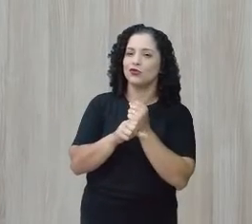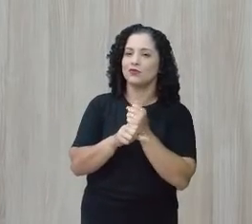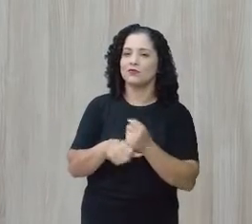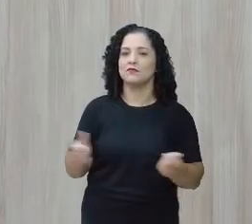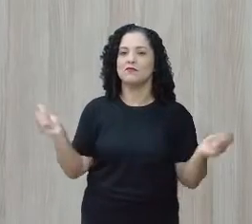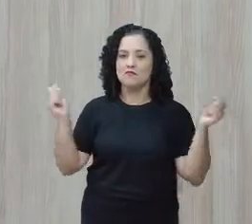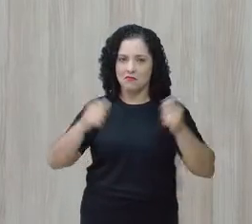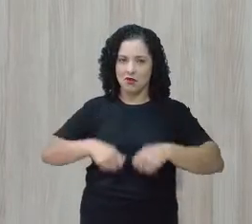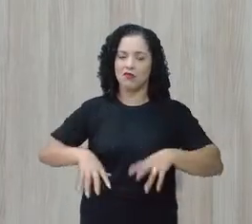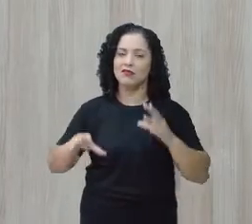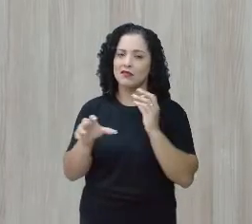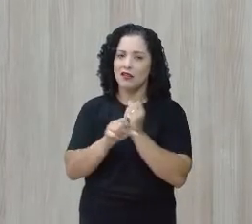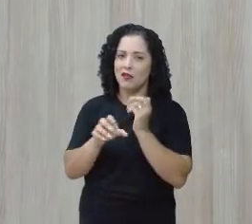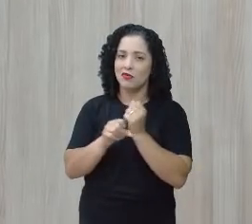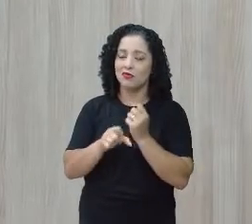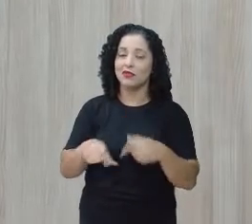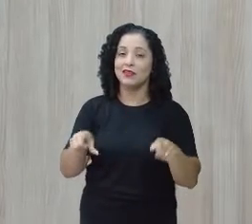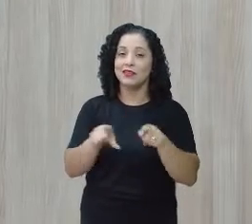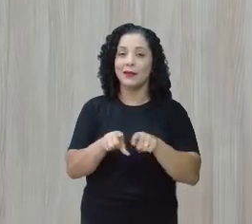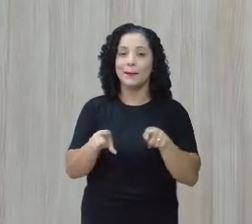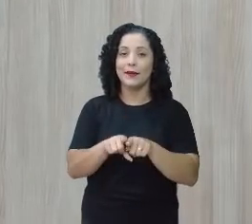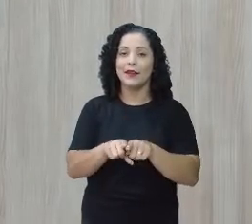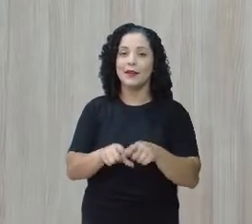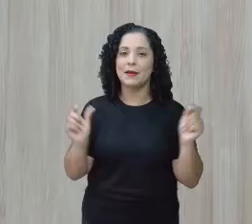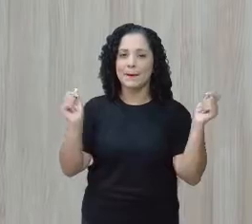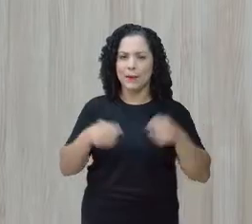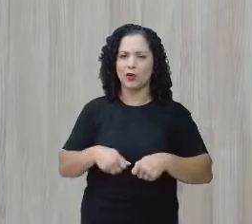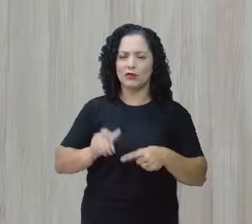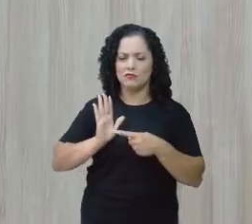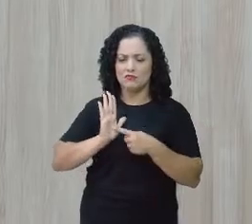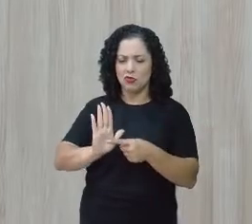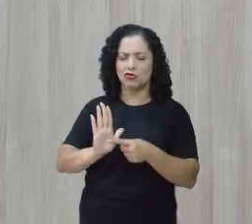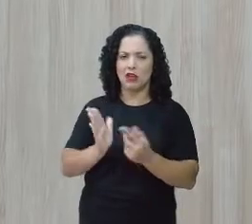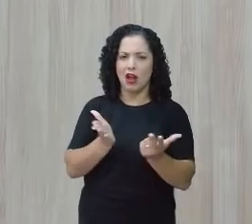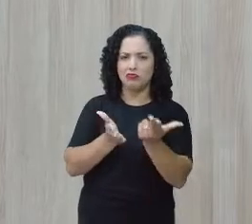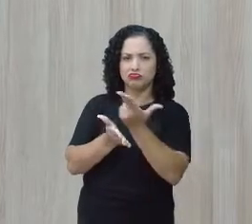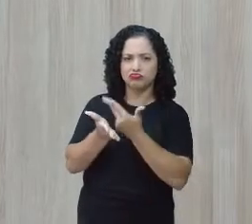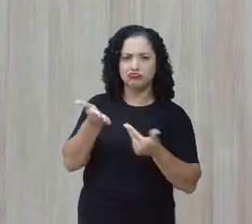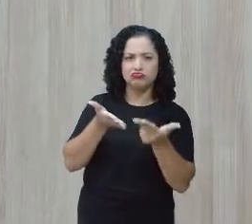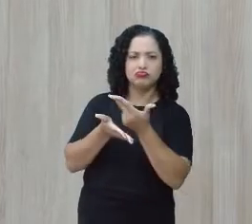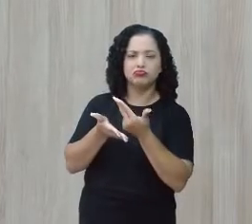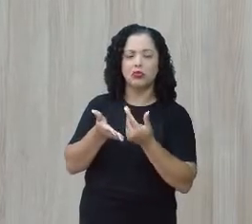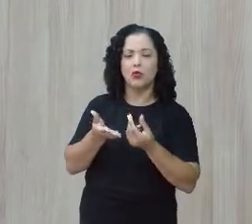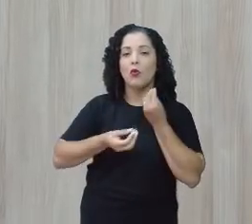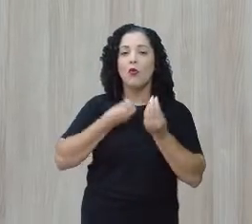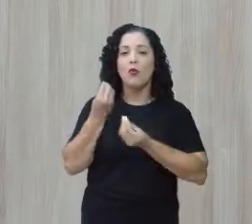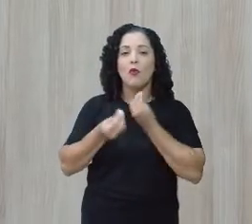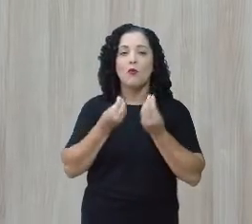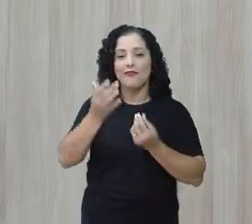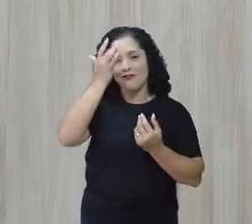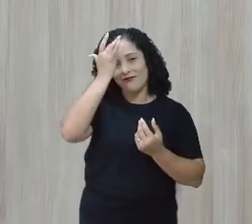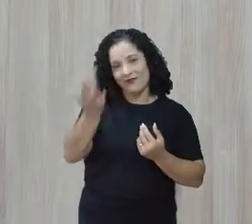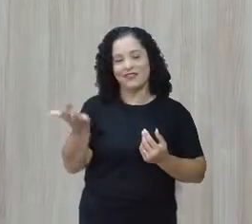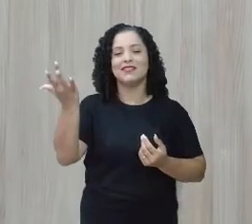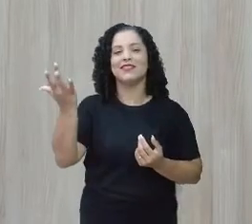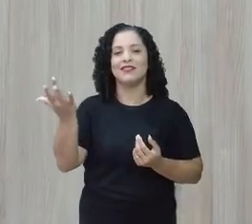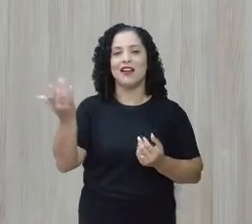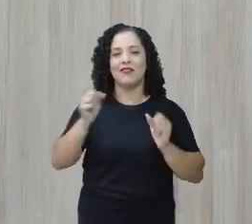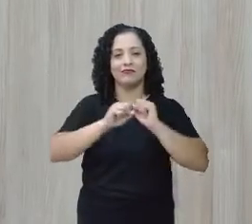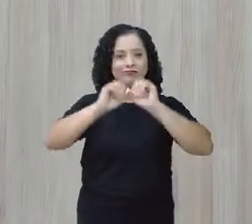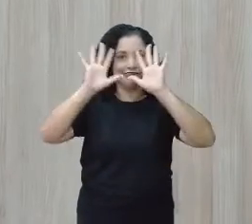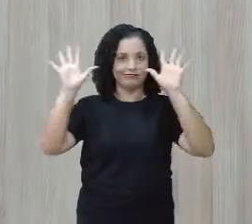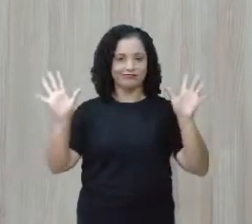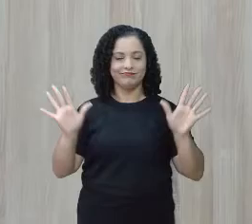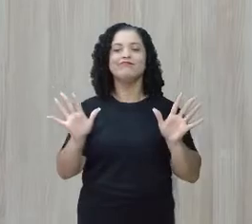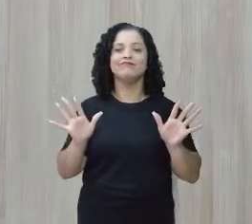fazer os cálculos e eu posso também fazer uma representação, que é a partir da representação que vai facilitar. Talvez